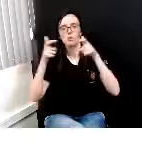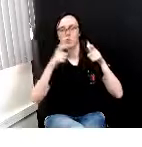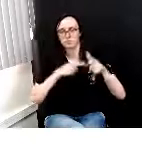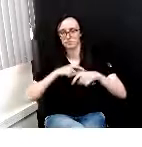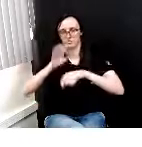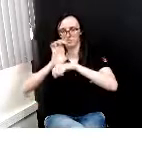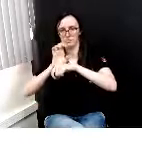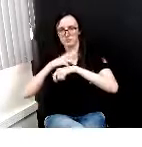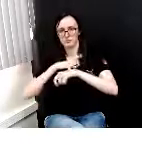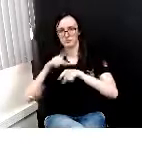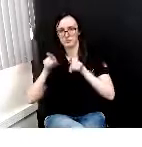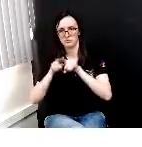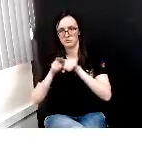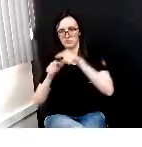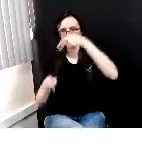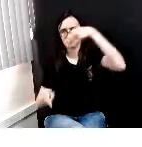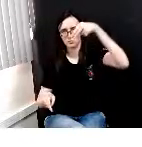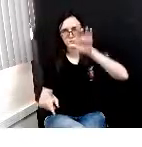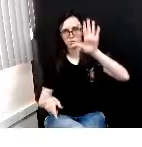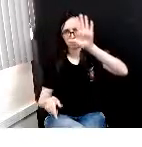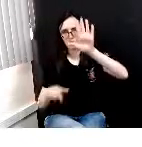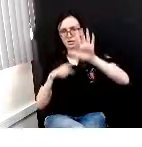do estado, notadamente,